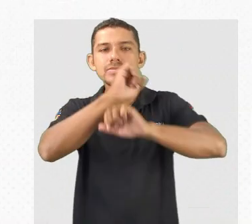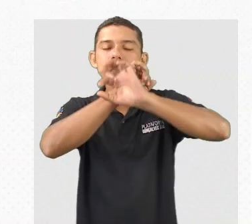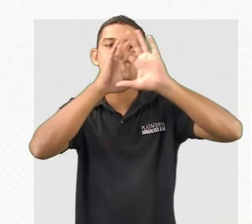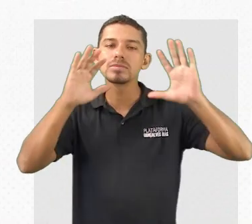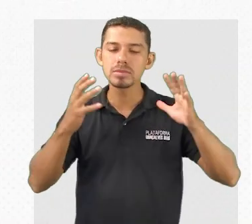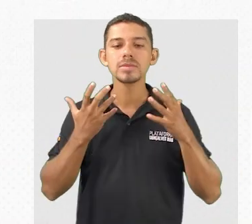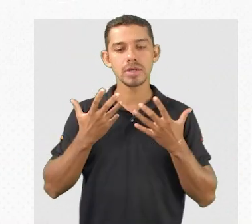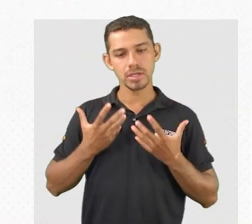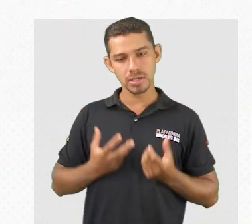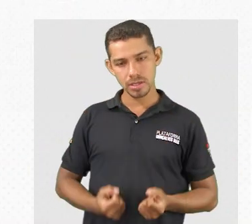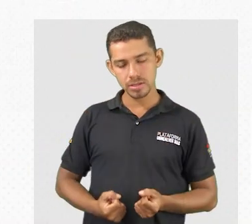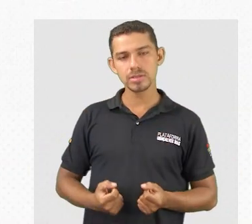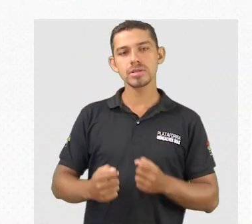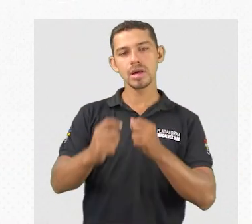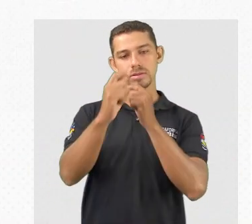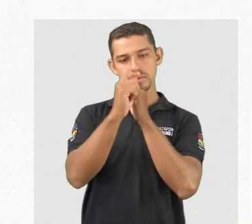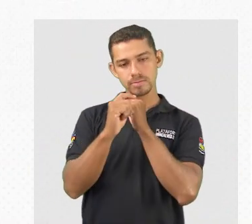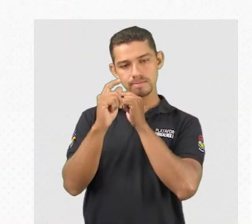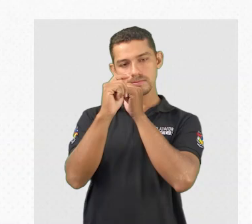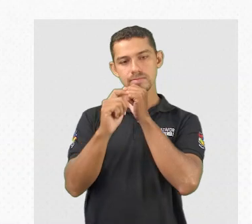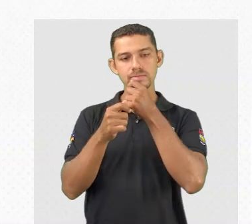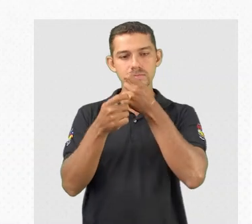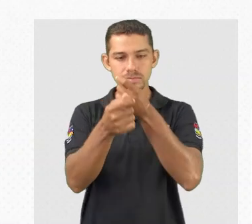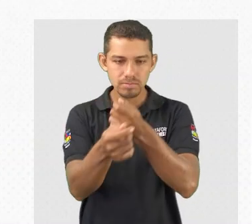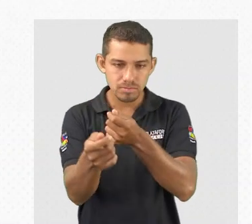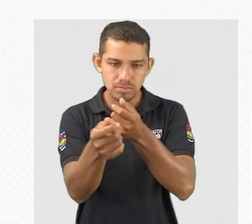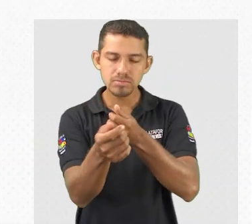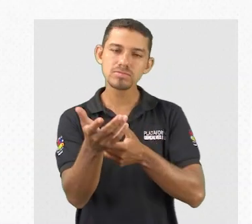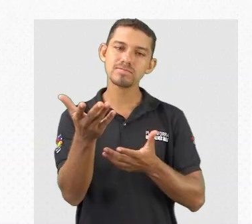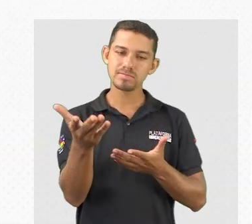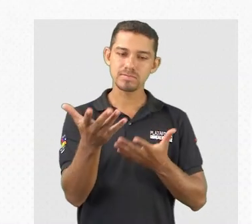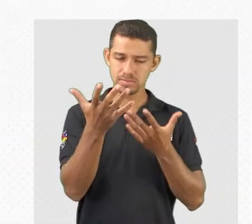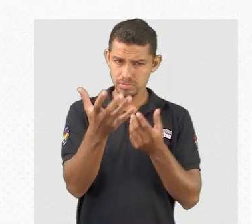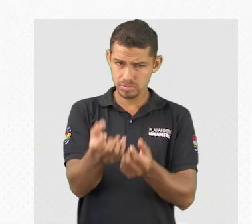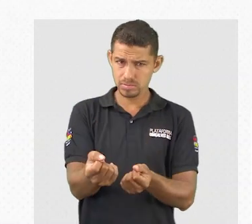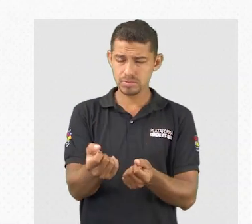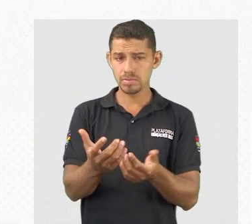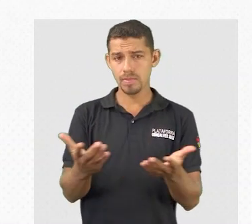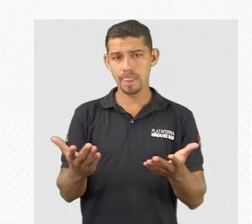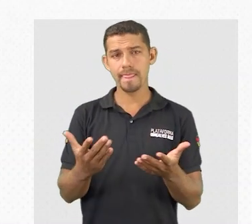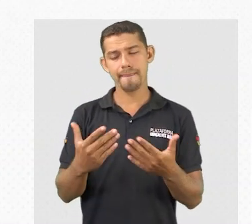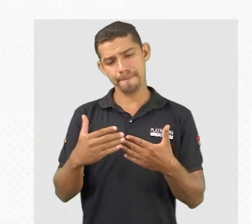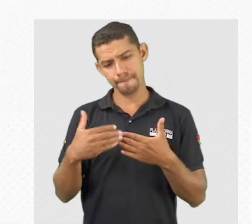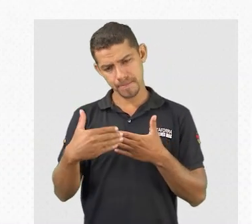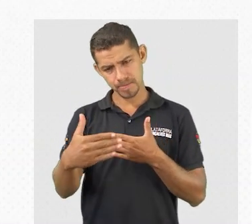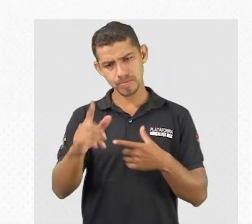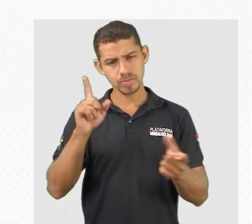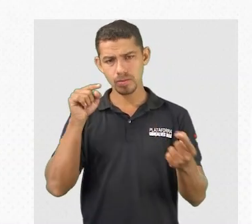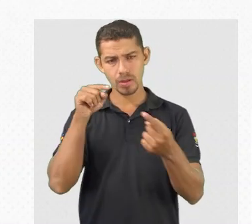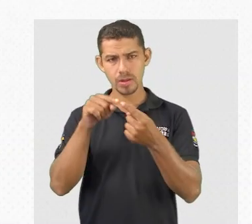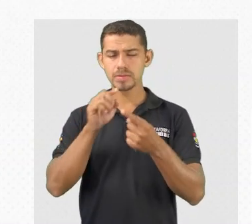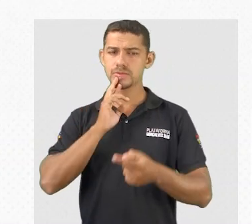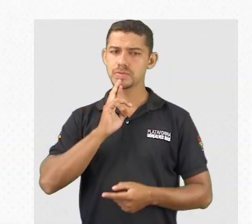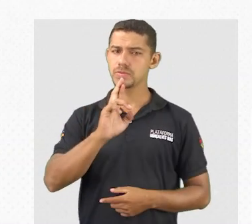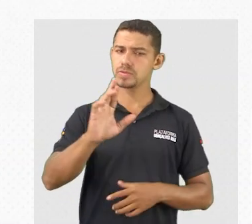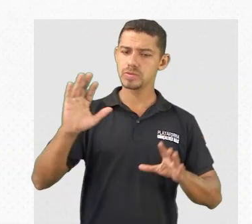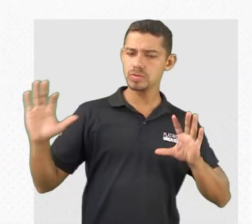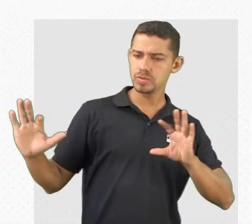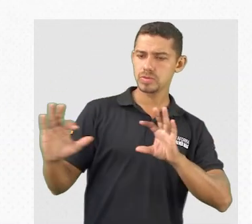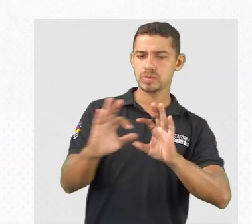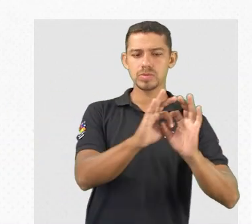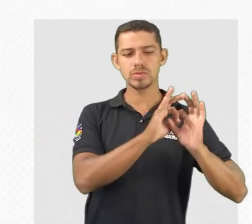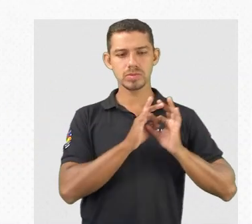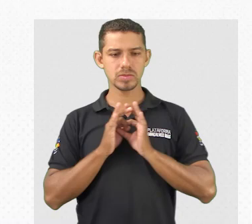se permitindo ser convencido ou convencida, para que, de fato, nós consigamos chegar em um resultado